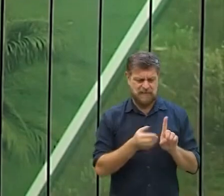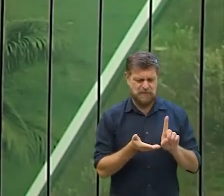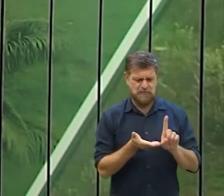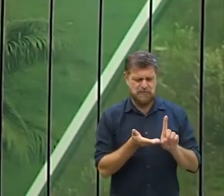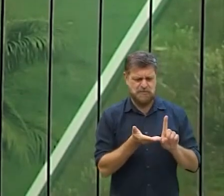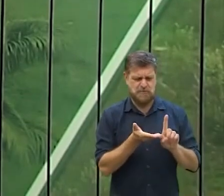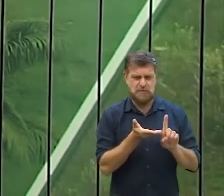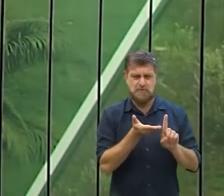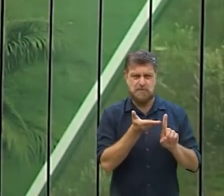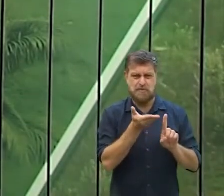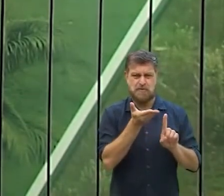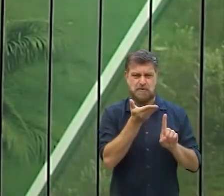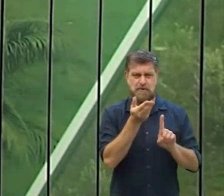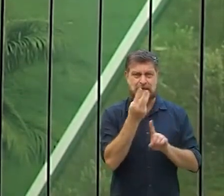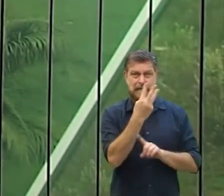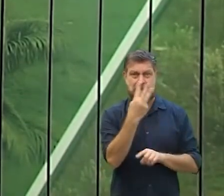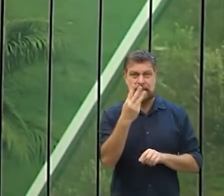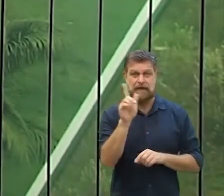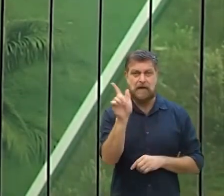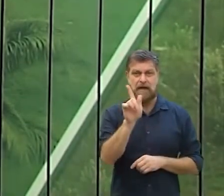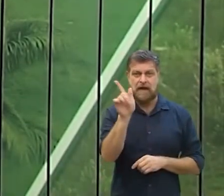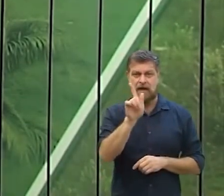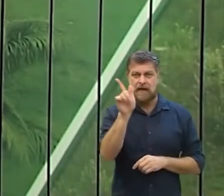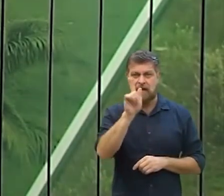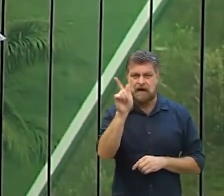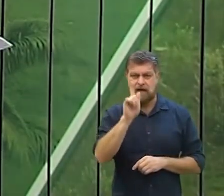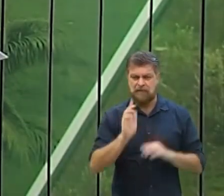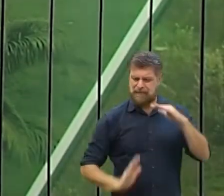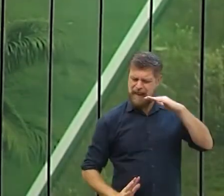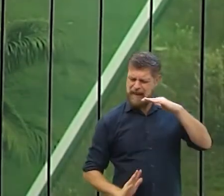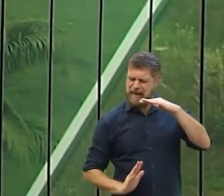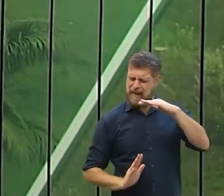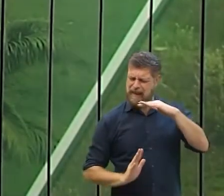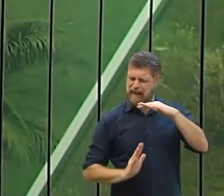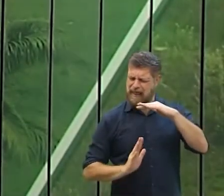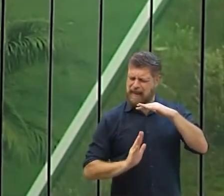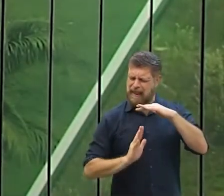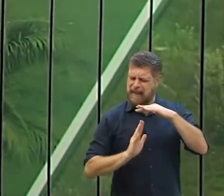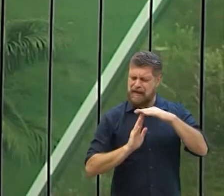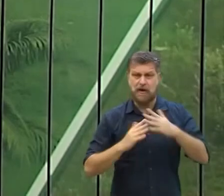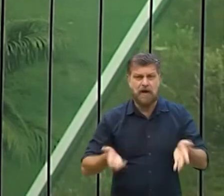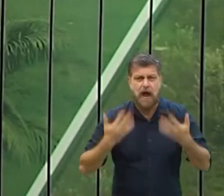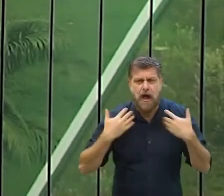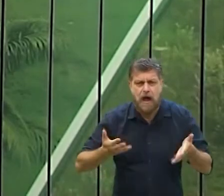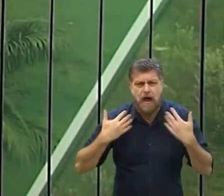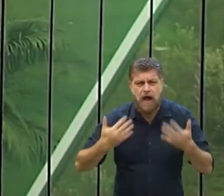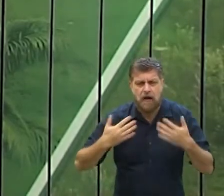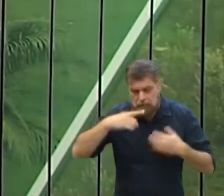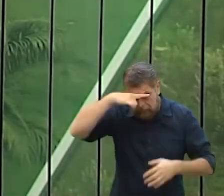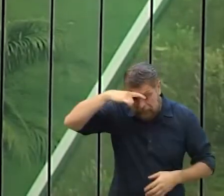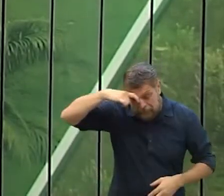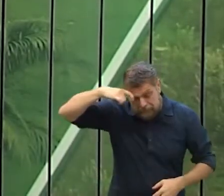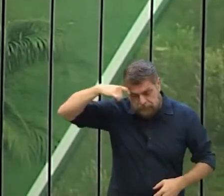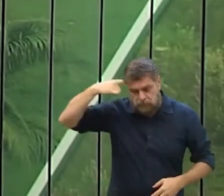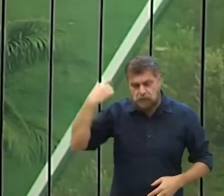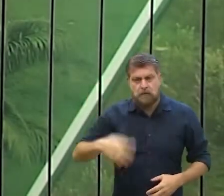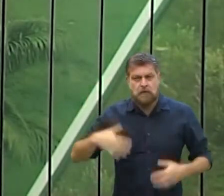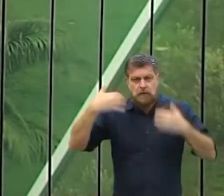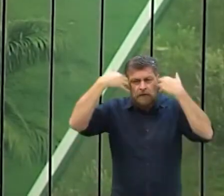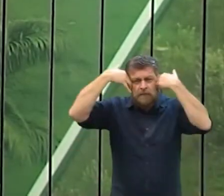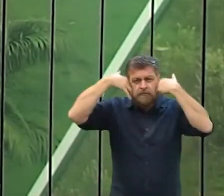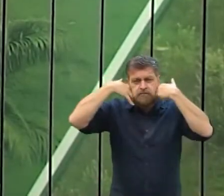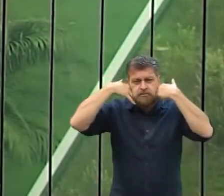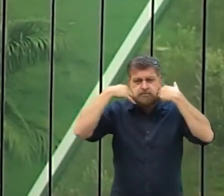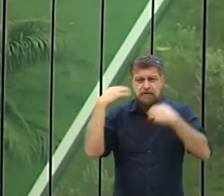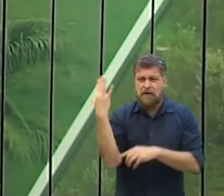de 30, 31, 32, 33, não parava de subir a temperatura. E isso tudo com